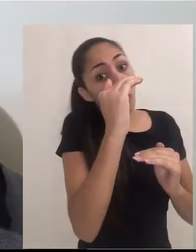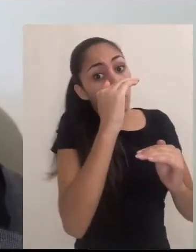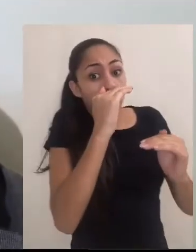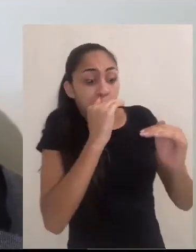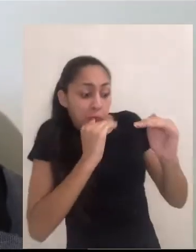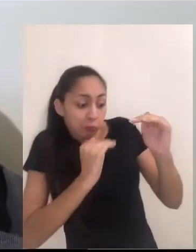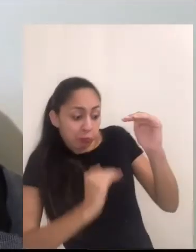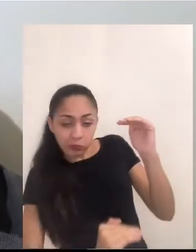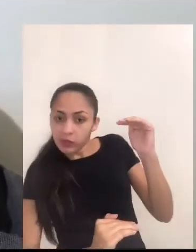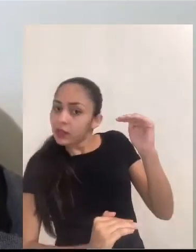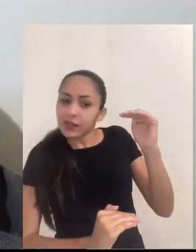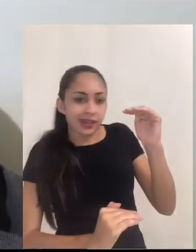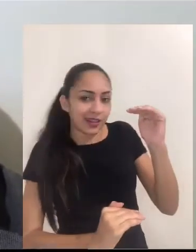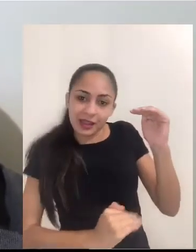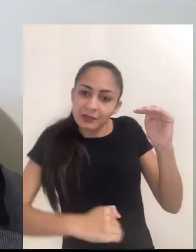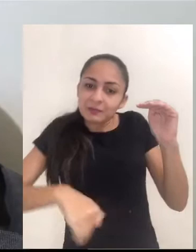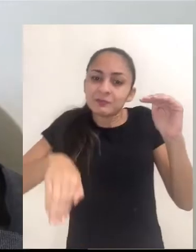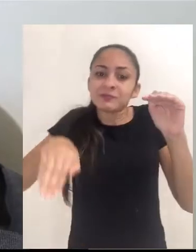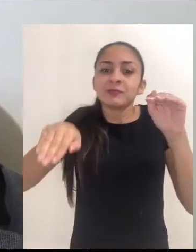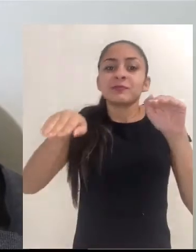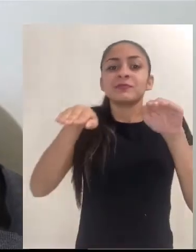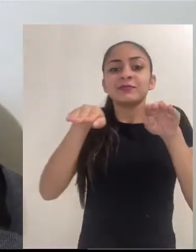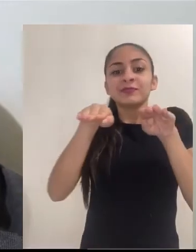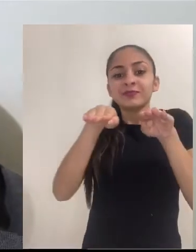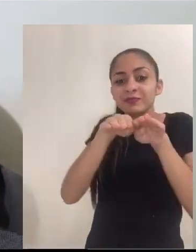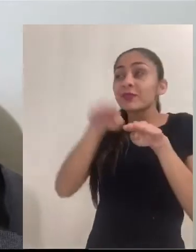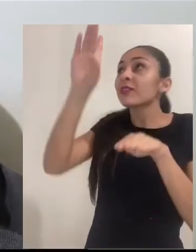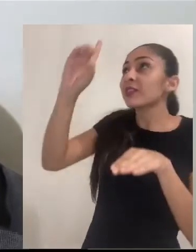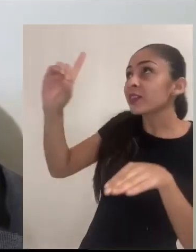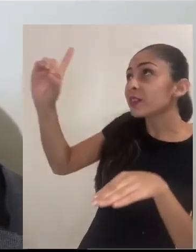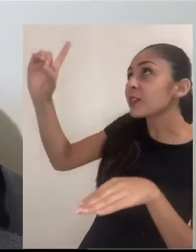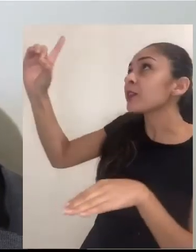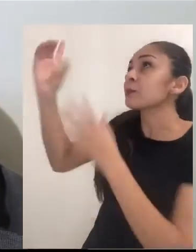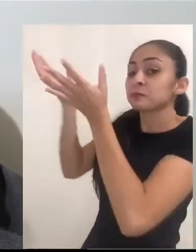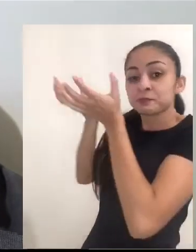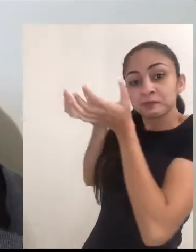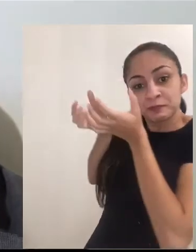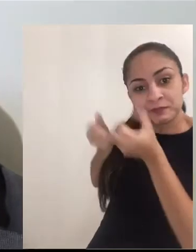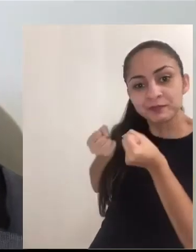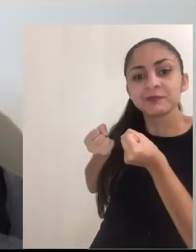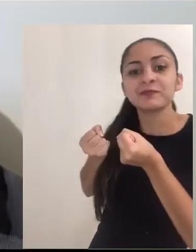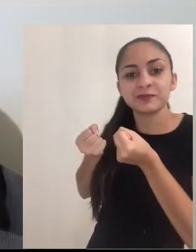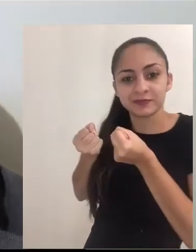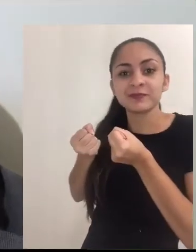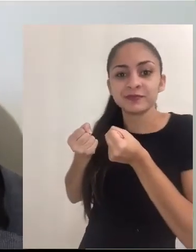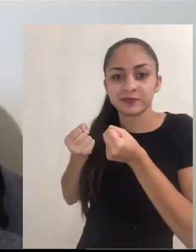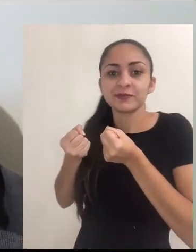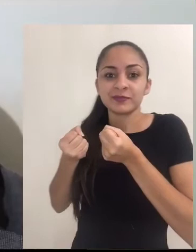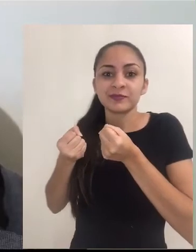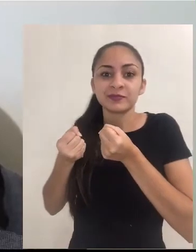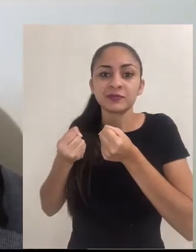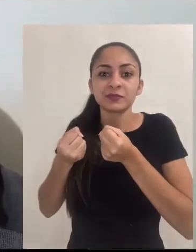isso. Deus tem preparado algo para a gente e a gente precisa entender os sinais para que a gente consiga alcançar o que o Senhor tem